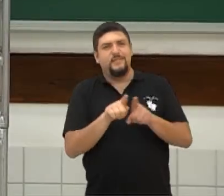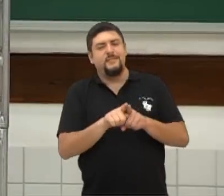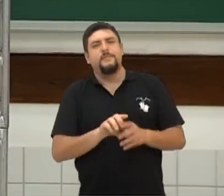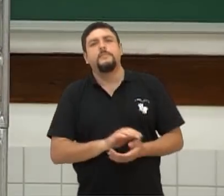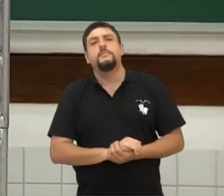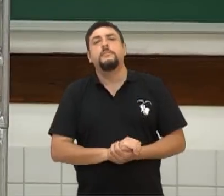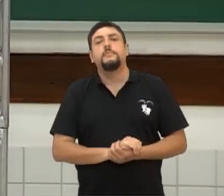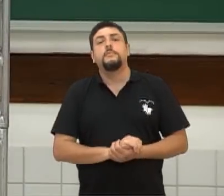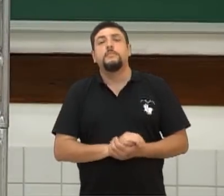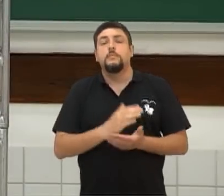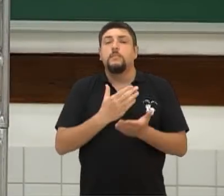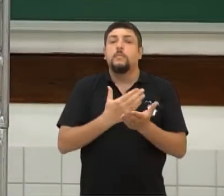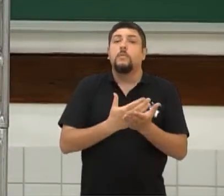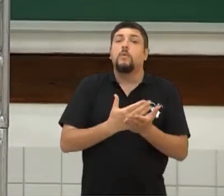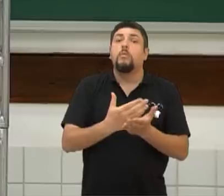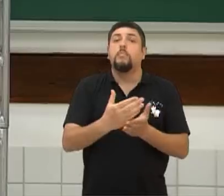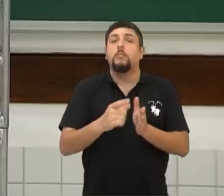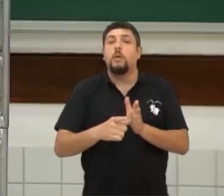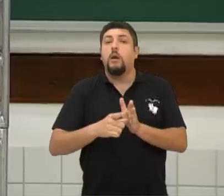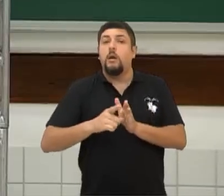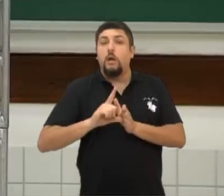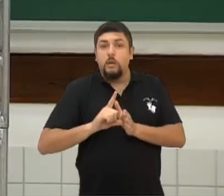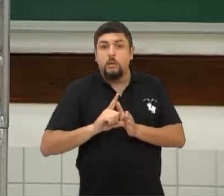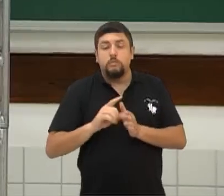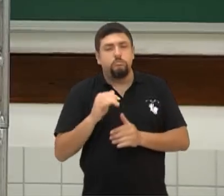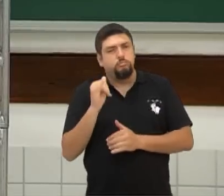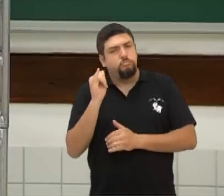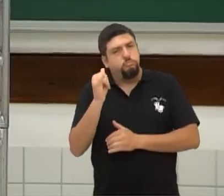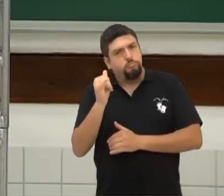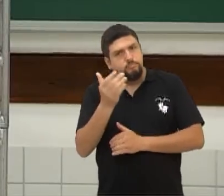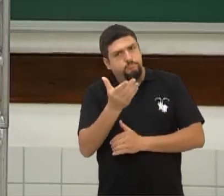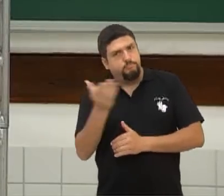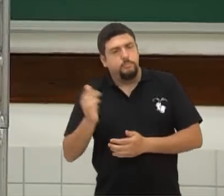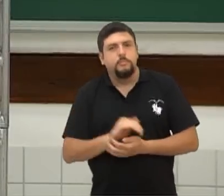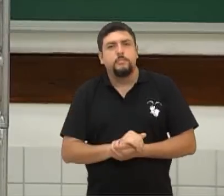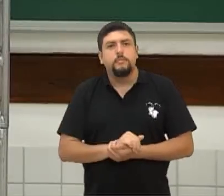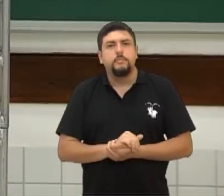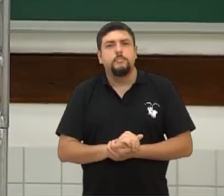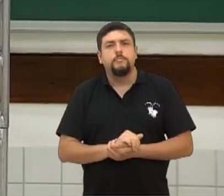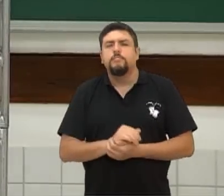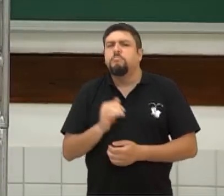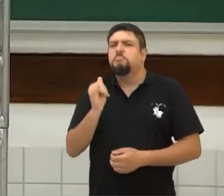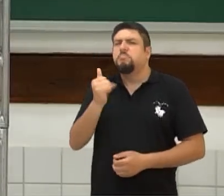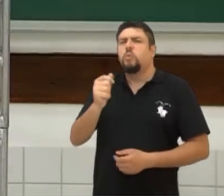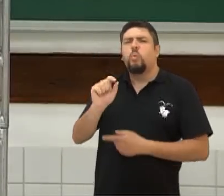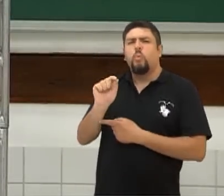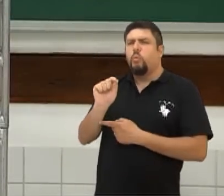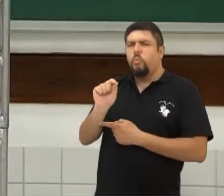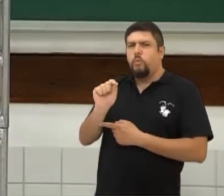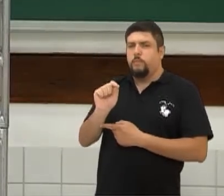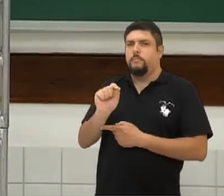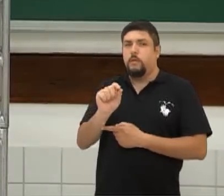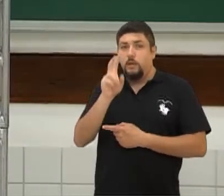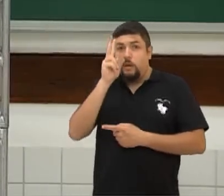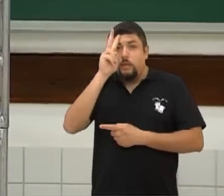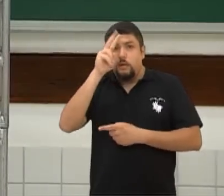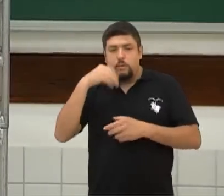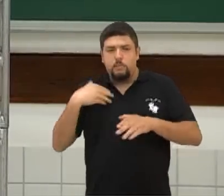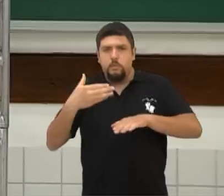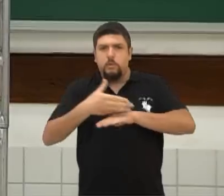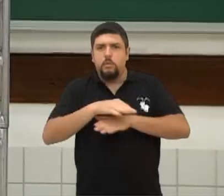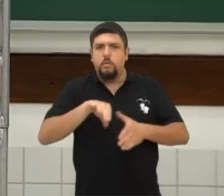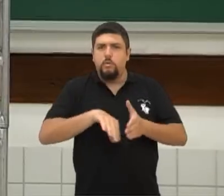de iniciarmos, vamos àqueles recados espertos de sempre, tá? Quais são esses recados? Lembra de acessar o Classroom